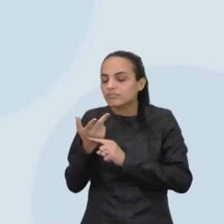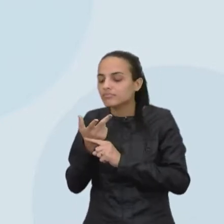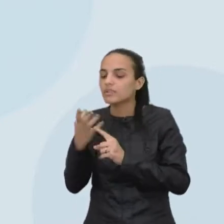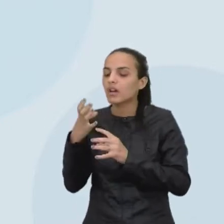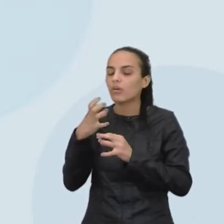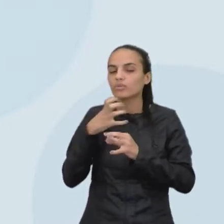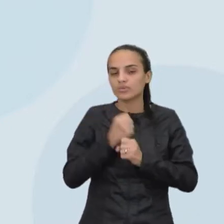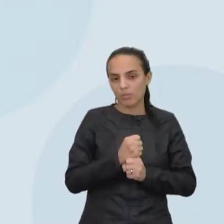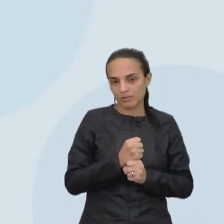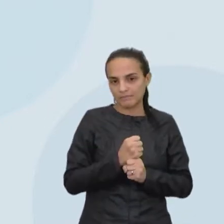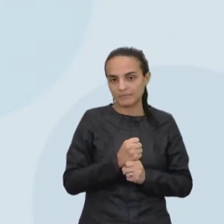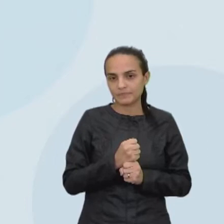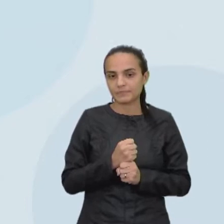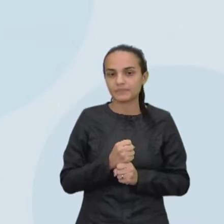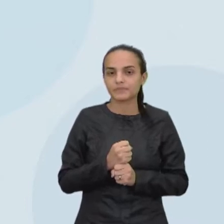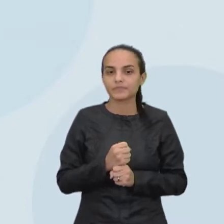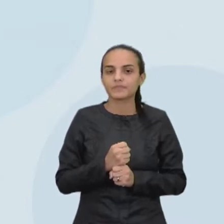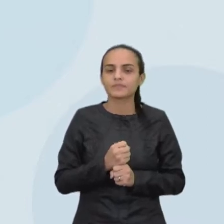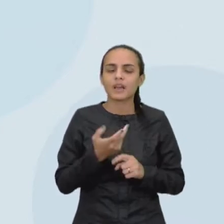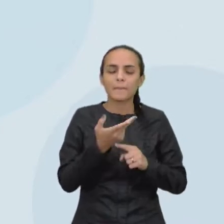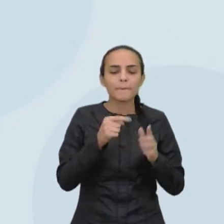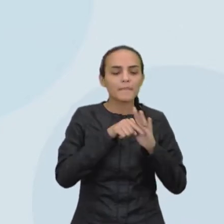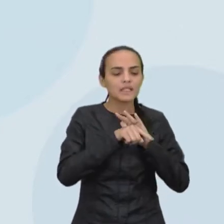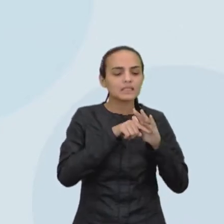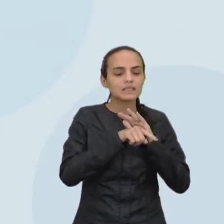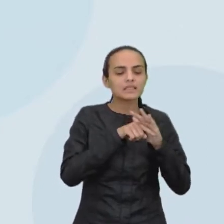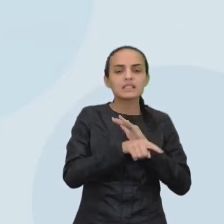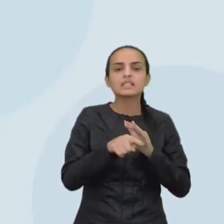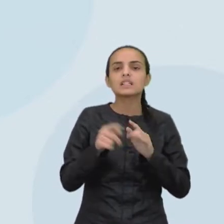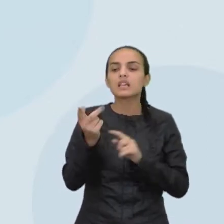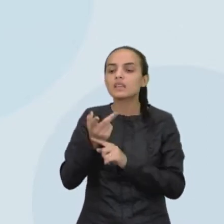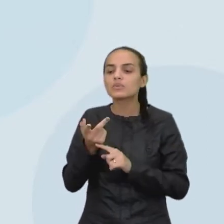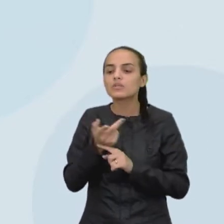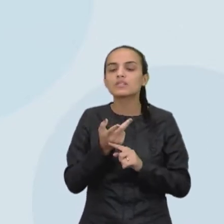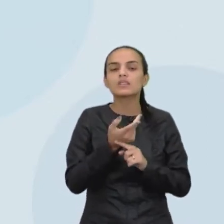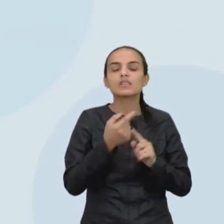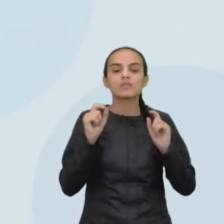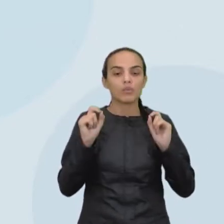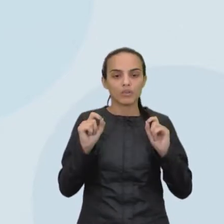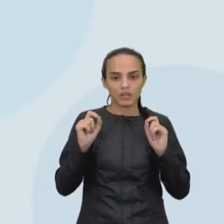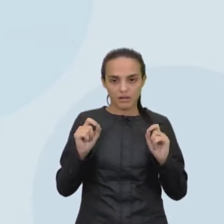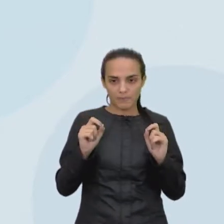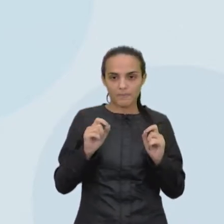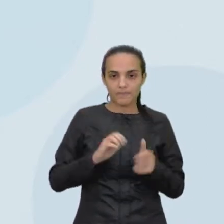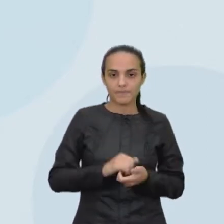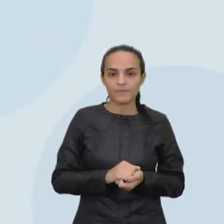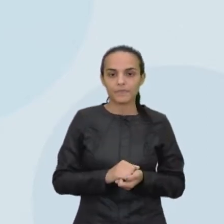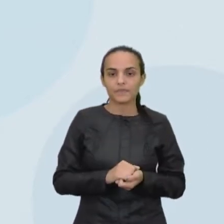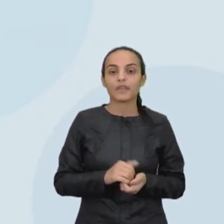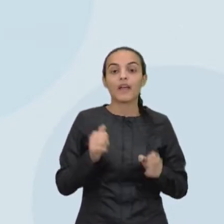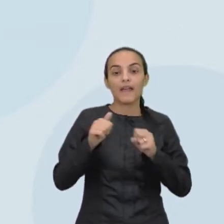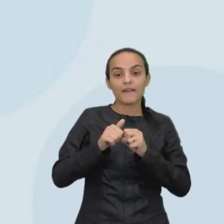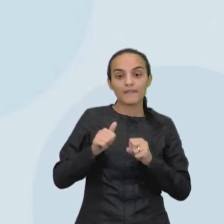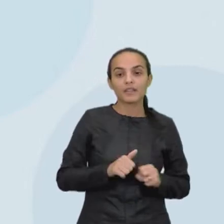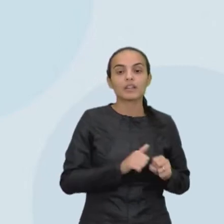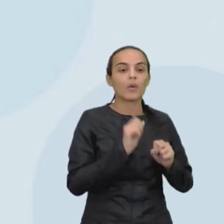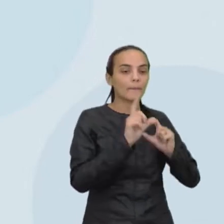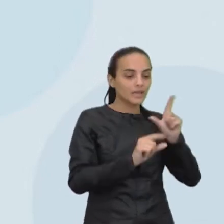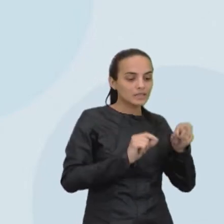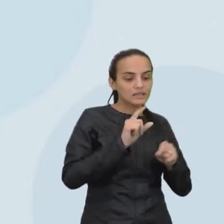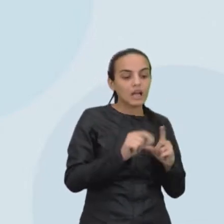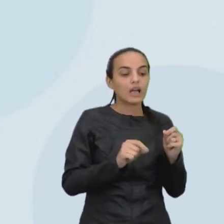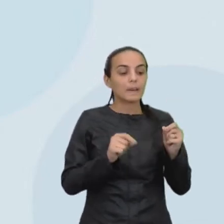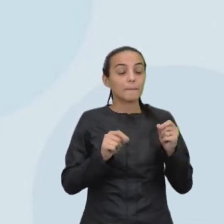exatamente isso. Bom, o que são essas pesquisas censitárias aí? São aquelas em que é feita a opção de